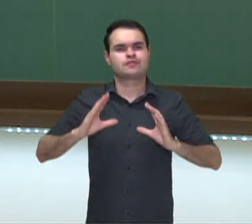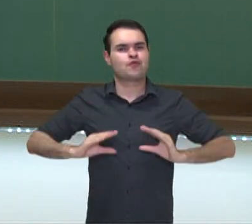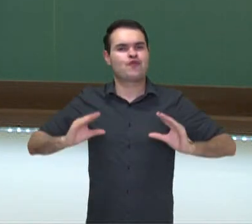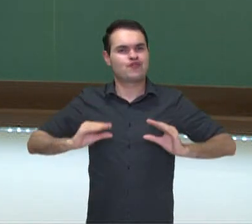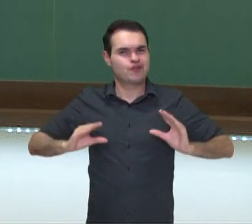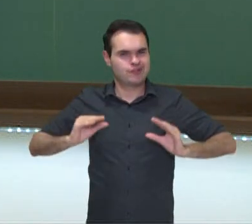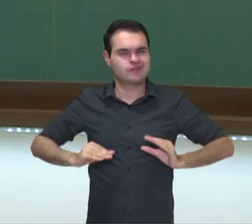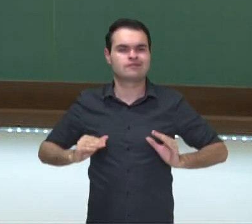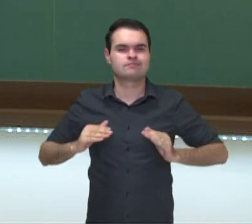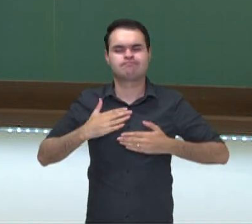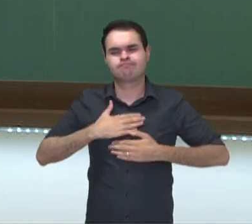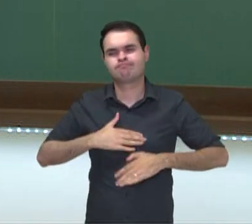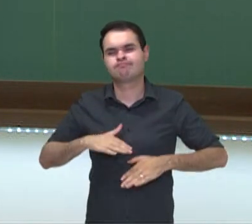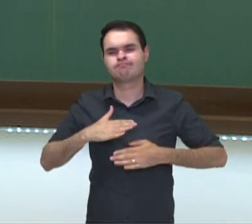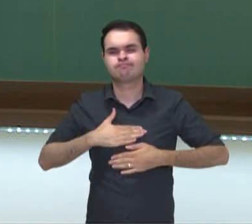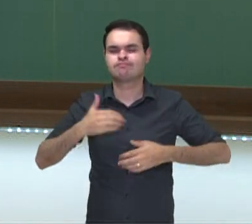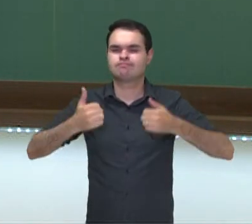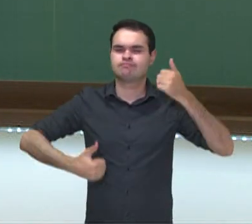sua fala.